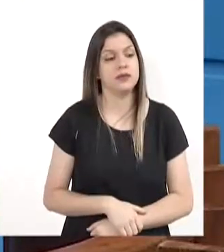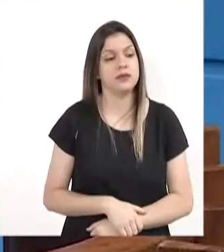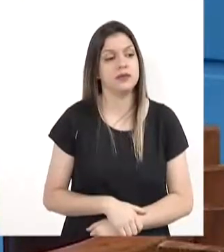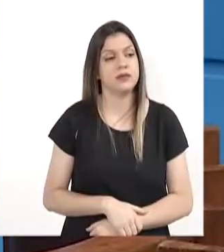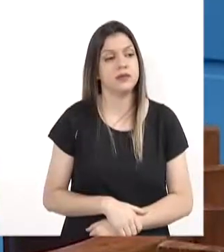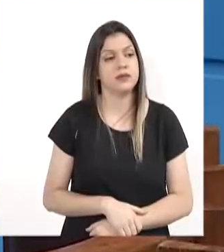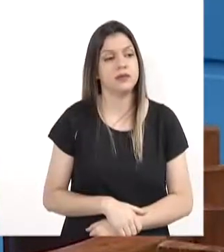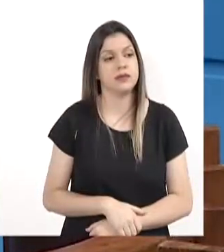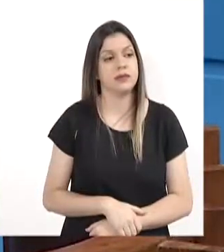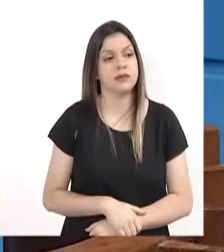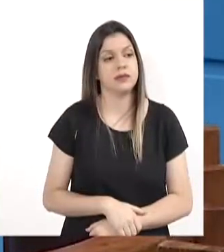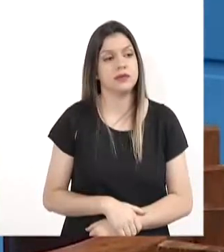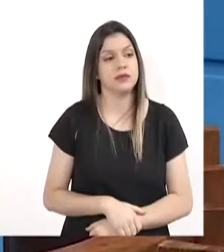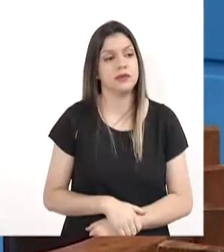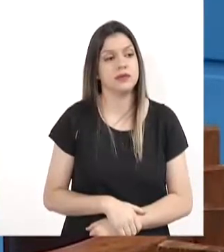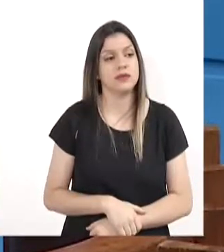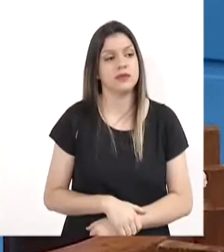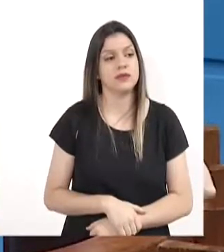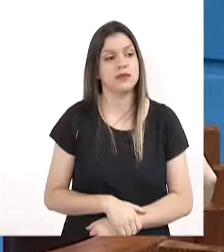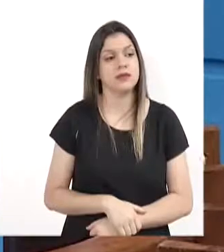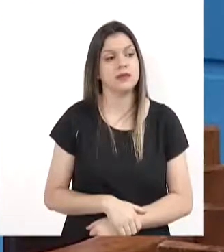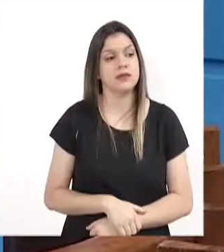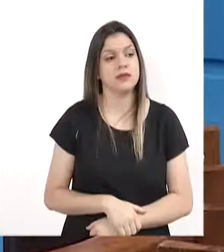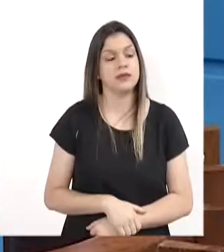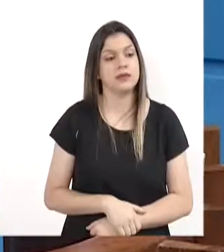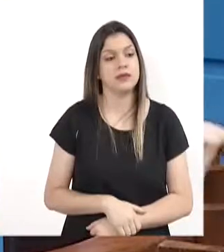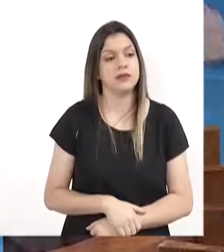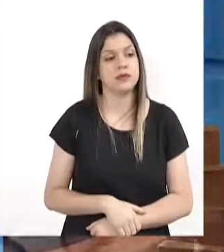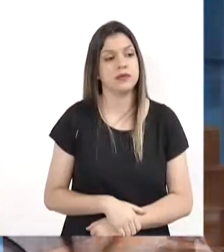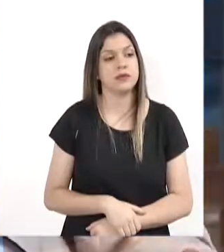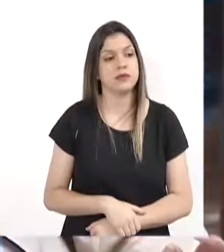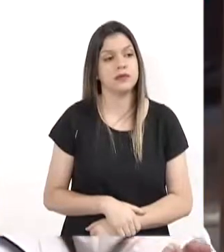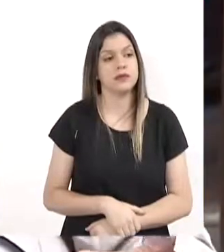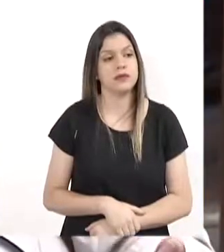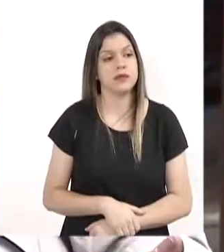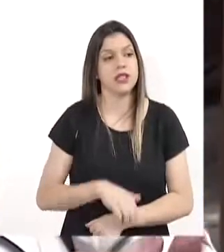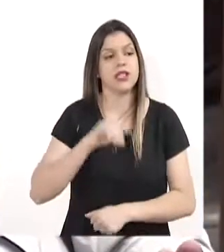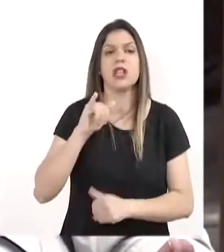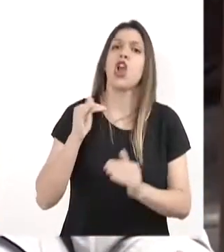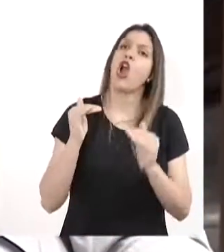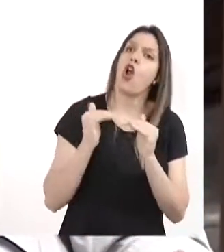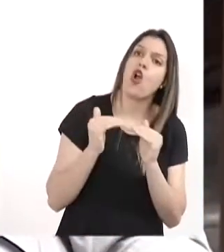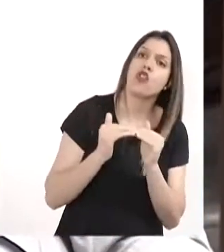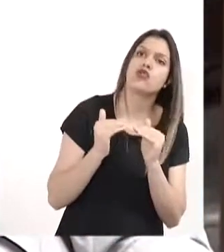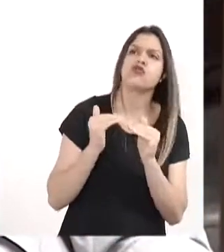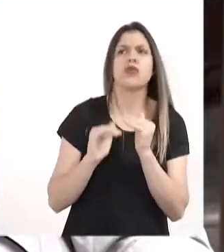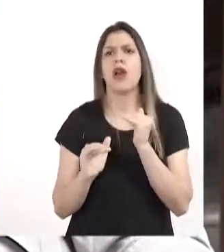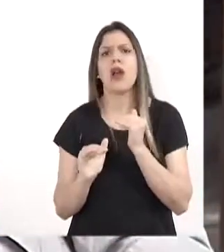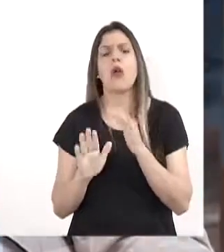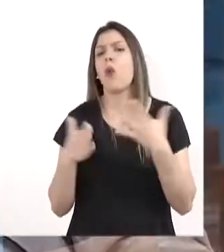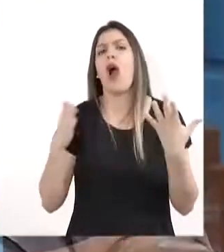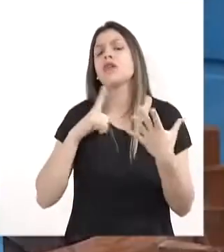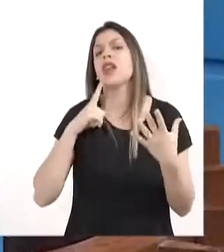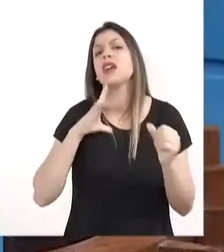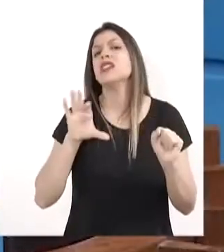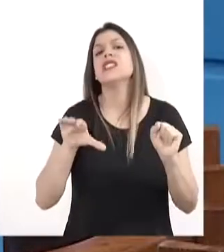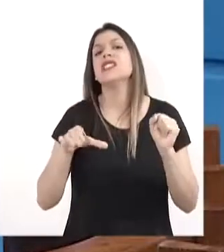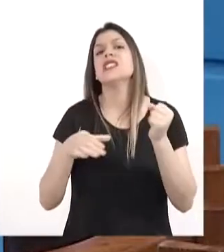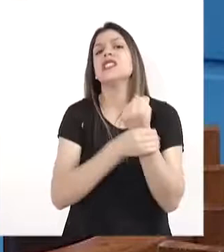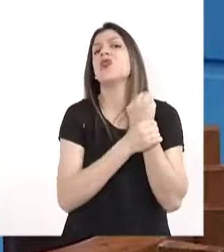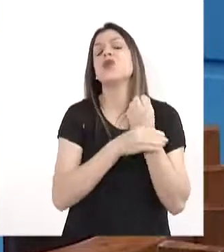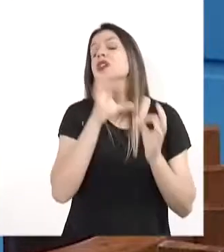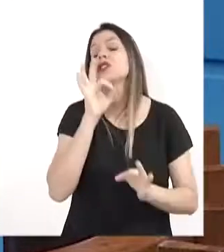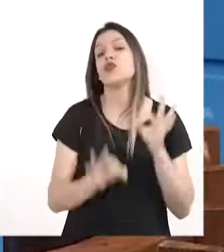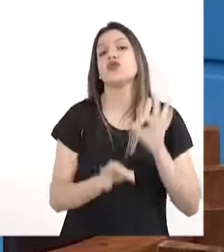casa, pode ser considerada constitucional. Qual é a segurança jurídica que Vossas Excelências têm na Suprema Corte